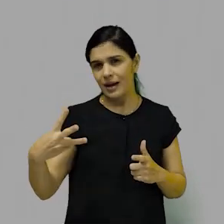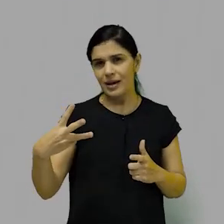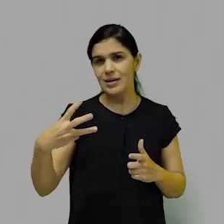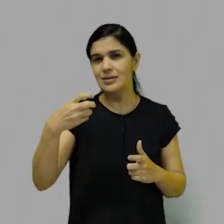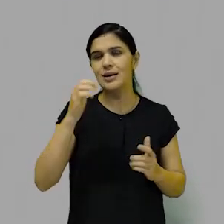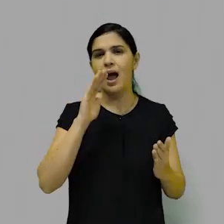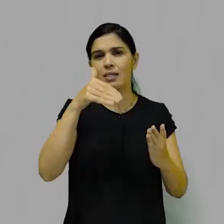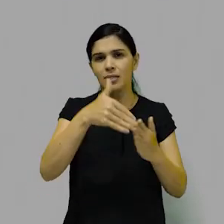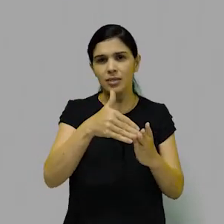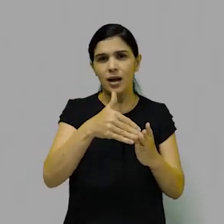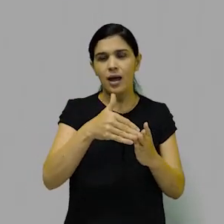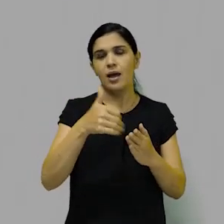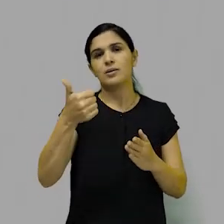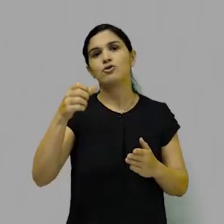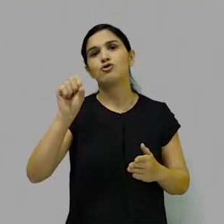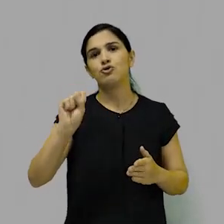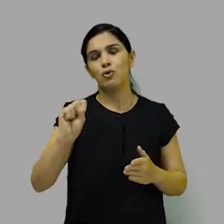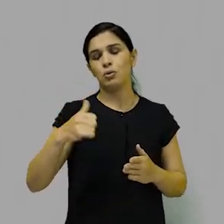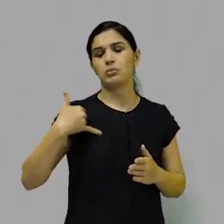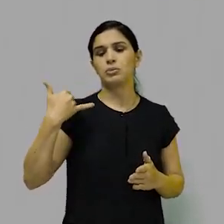é preocupação com a estética.